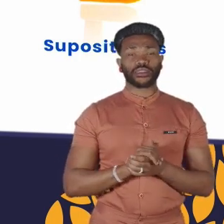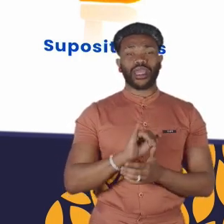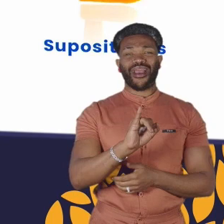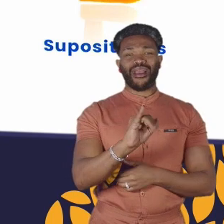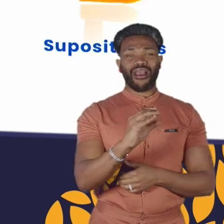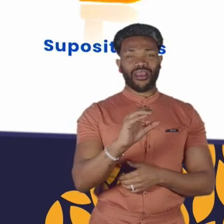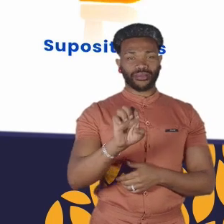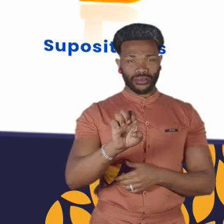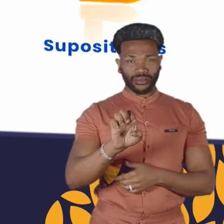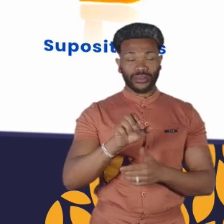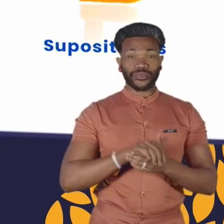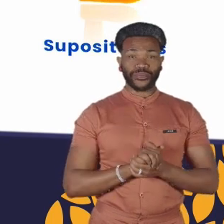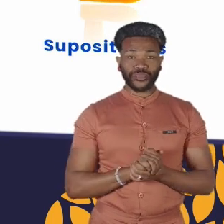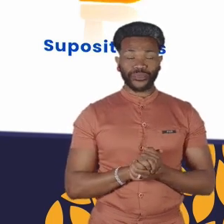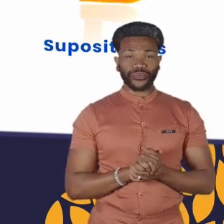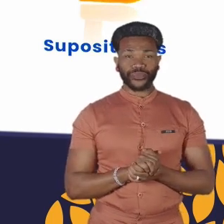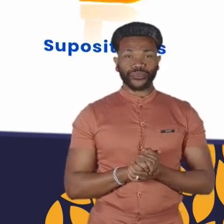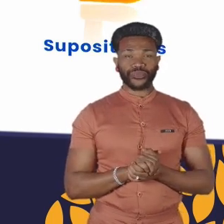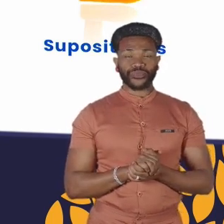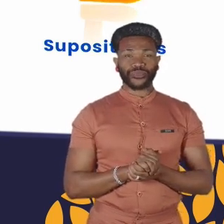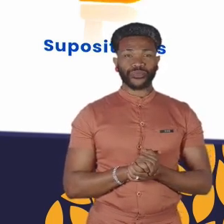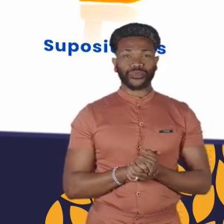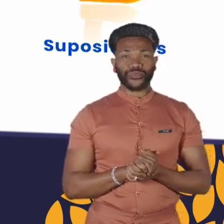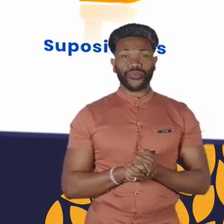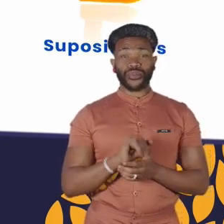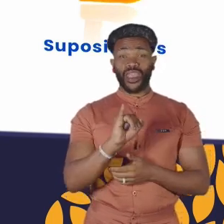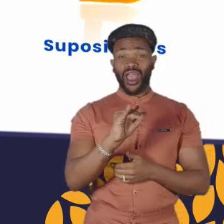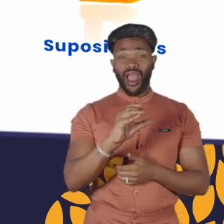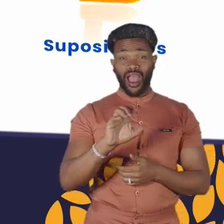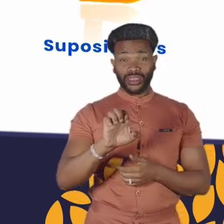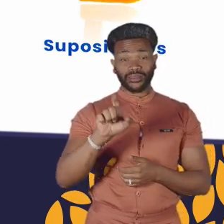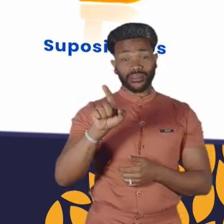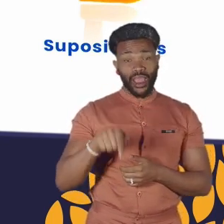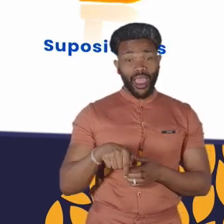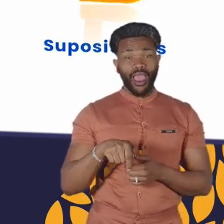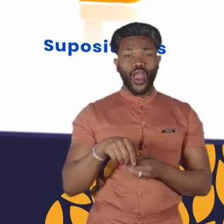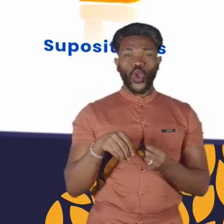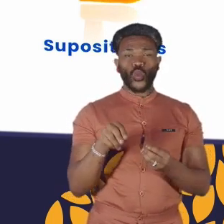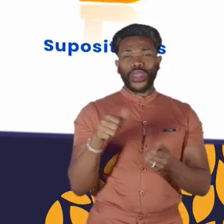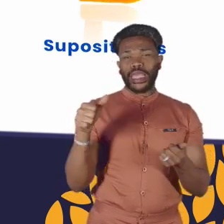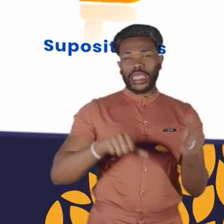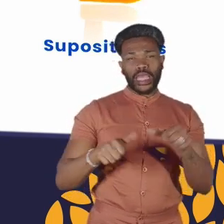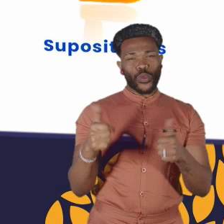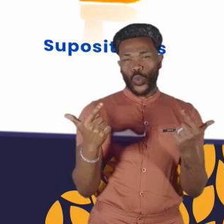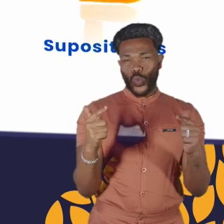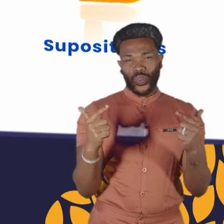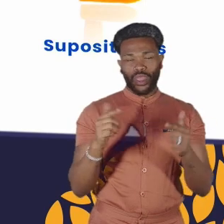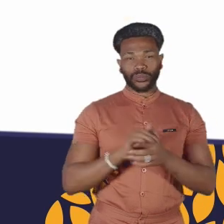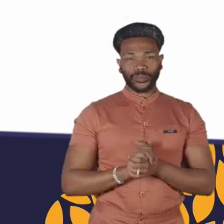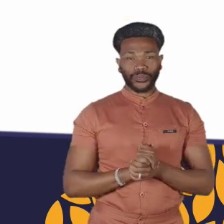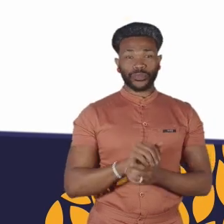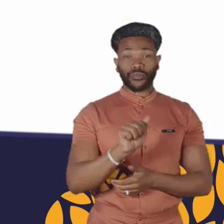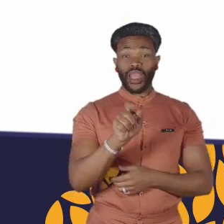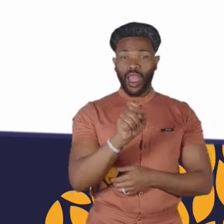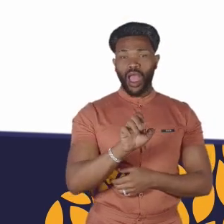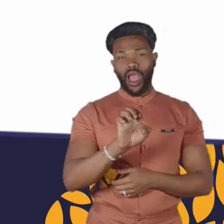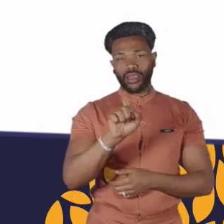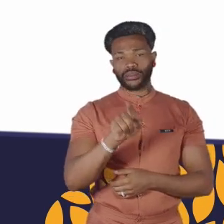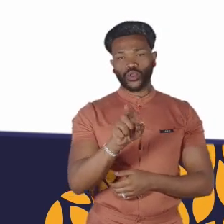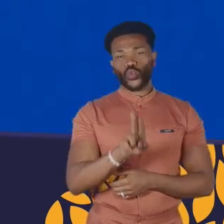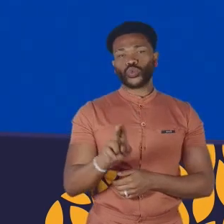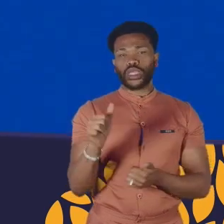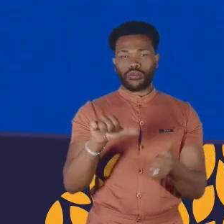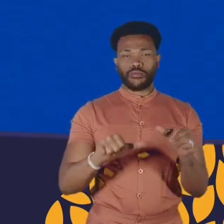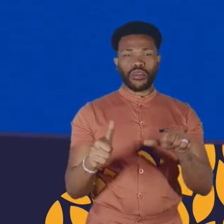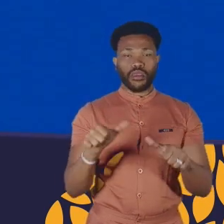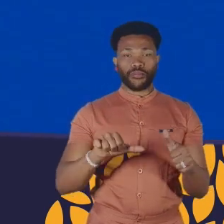Ice, né? O Ice já é uma extração sem solvente. O Axe, né, é uma extração com solvente. A